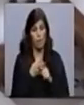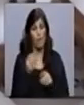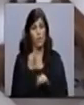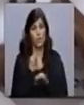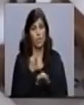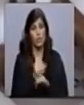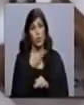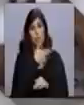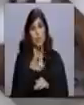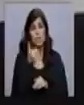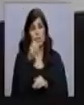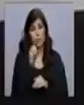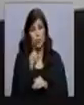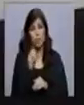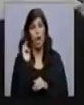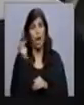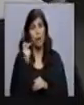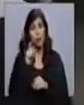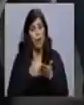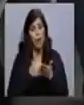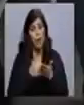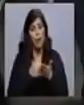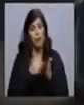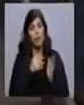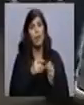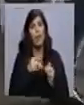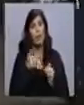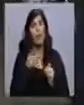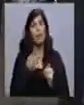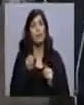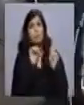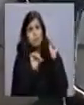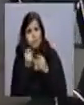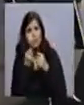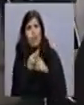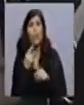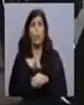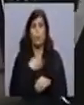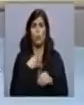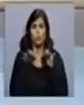anos da tabela periódica e o mundo juntou-se neste encontro único.